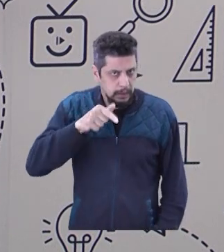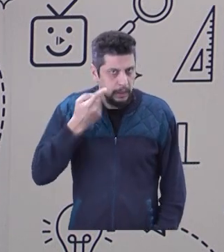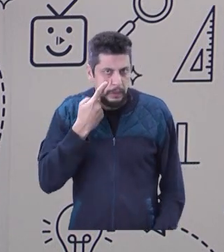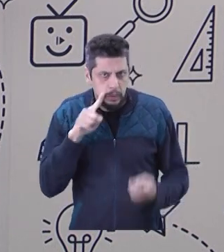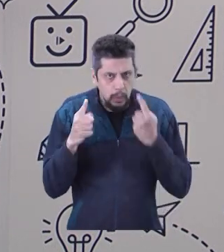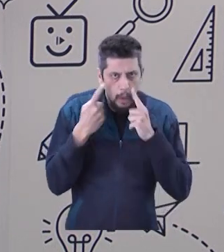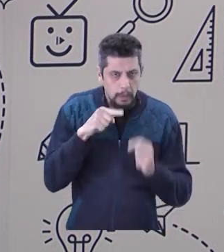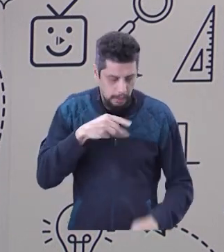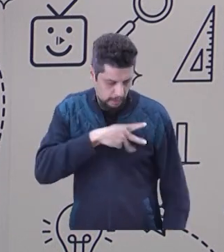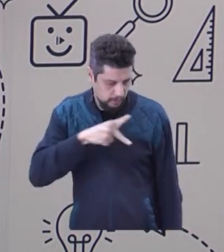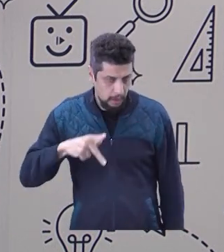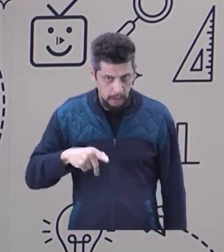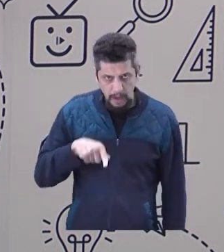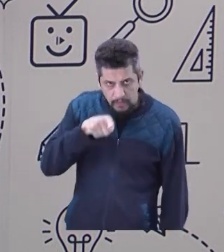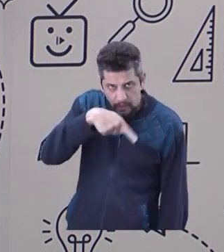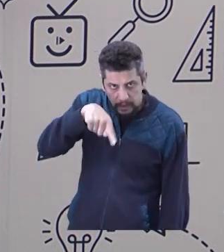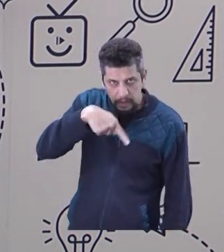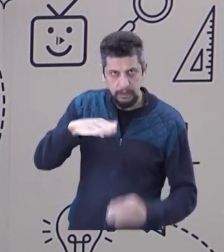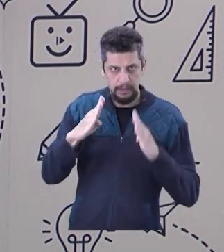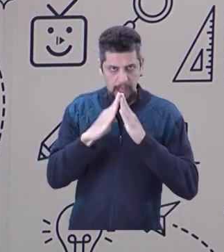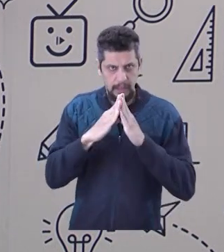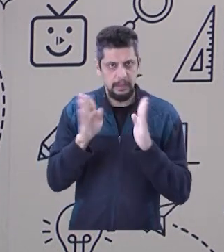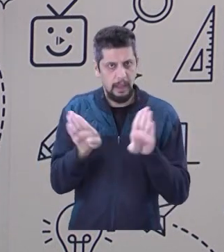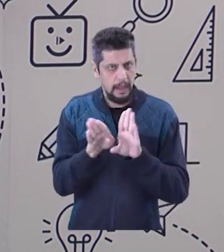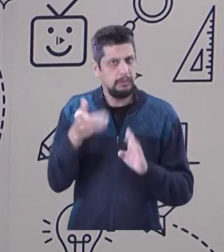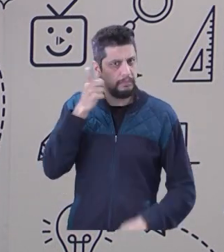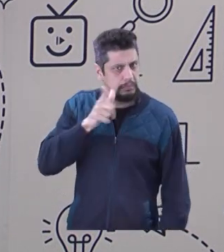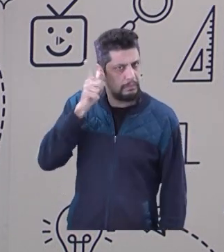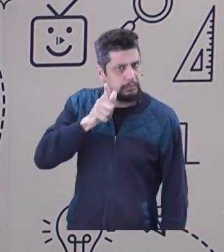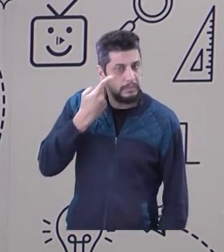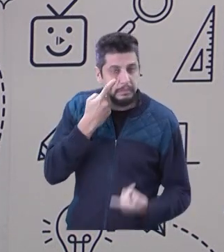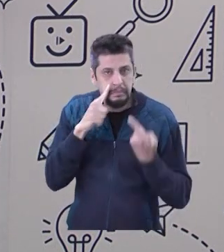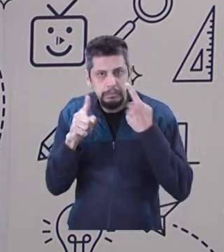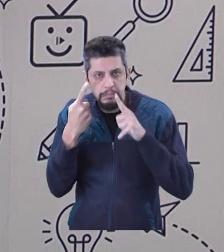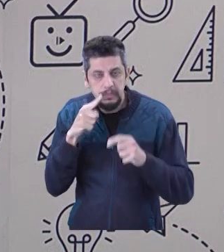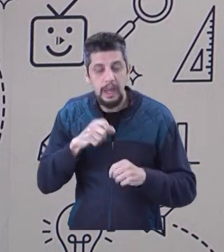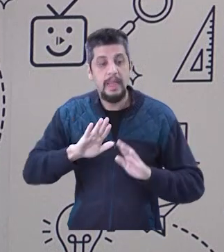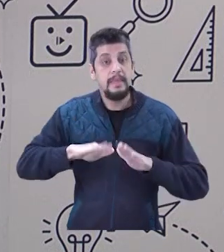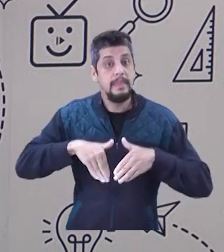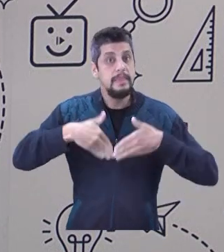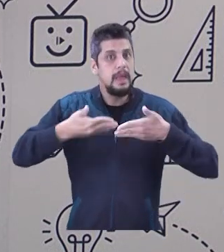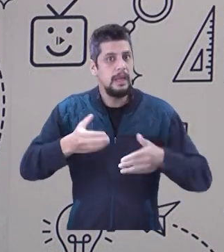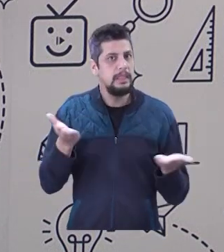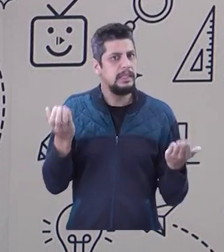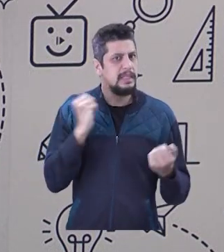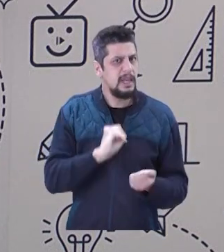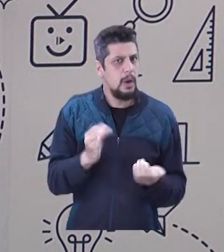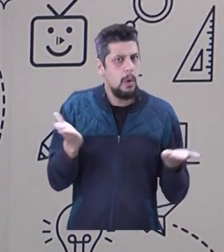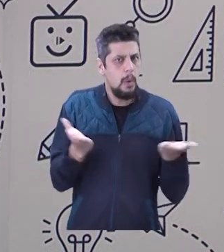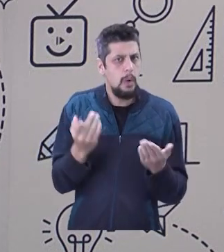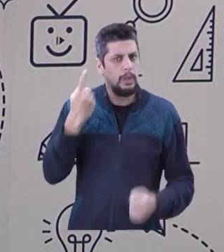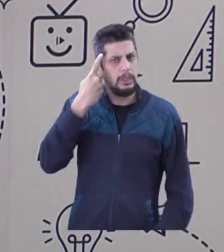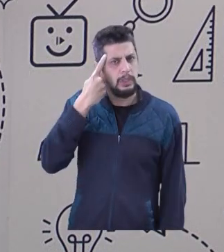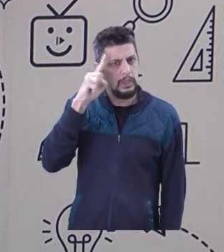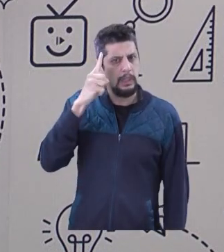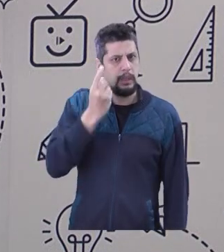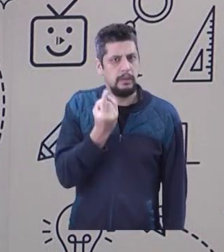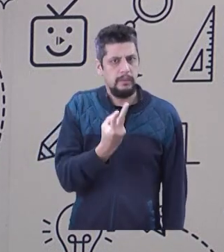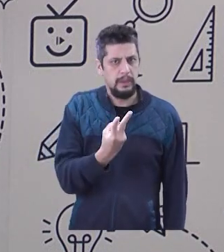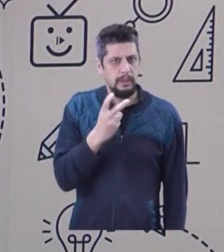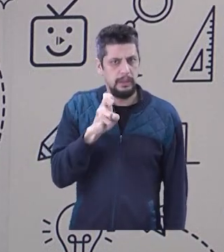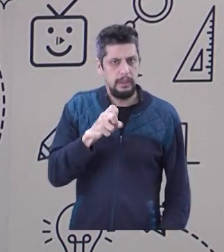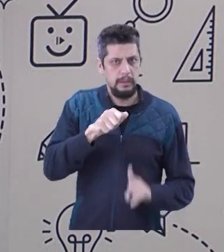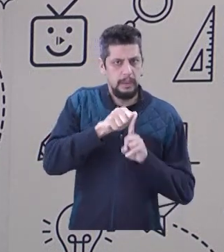descobrir, professora Mirta? Sim. Vocês lá em casa conseguiram descobrir também? Então, se hoje fosse dia 25